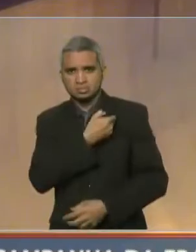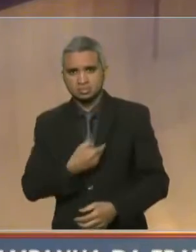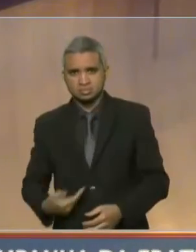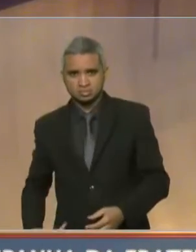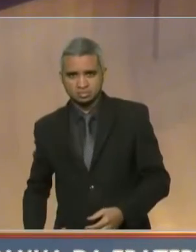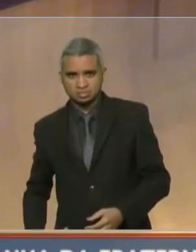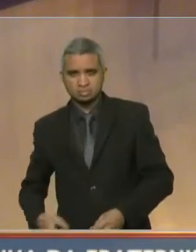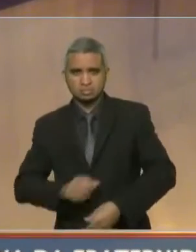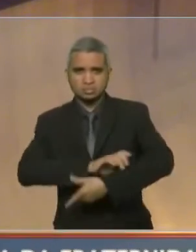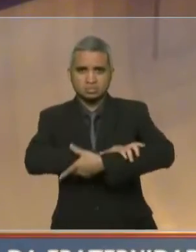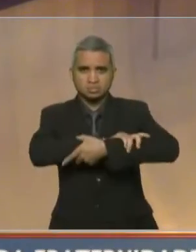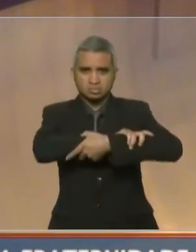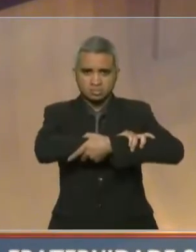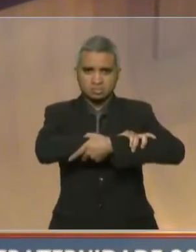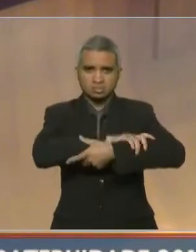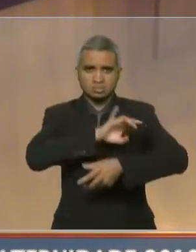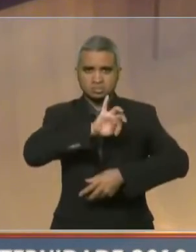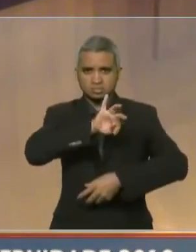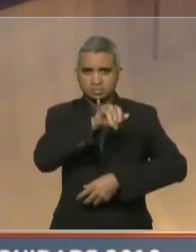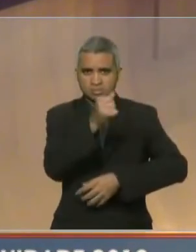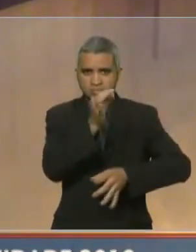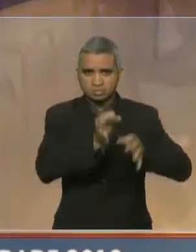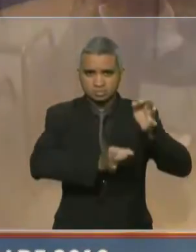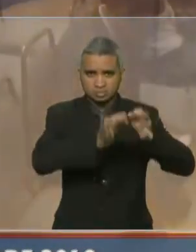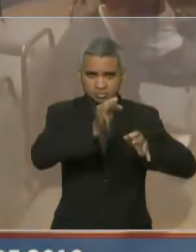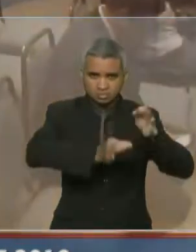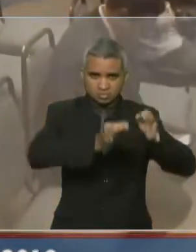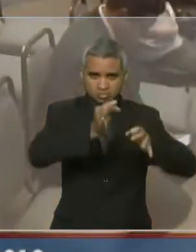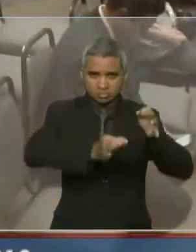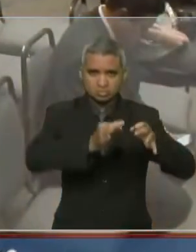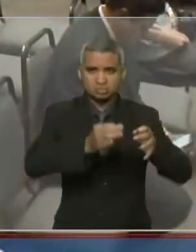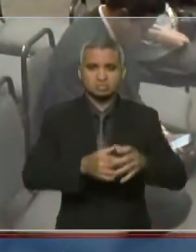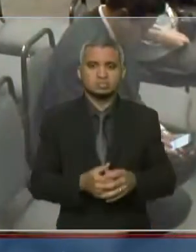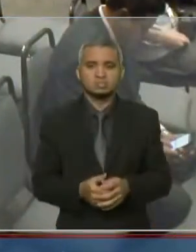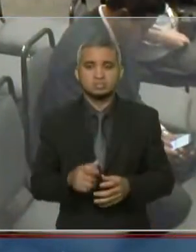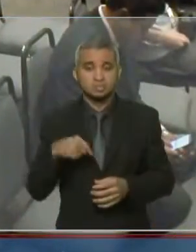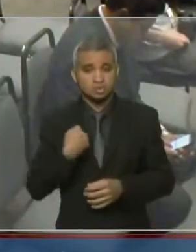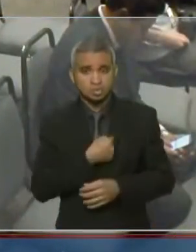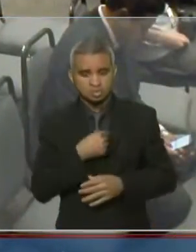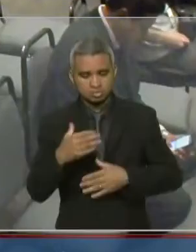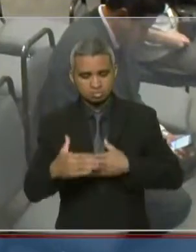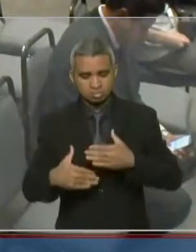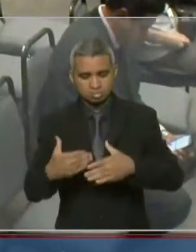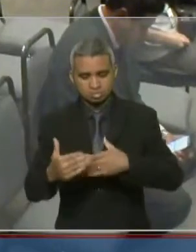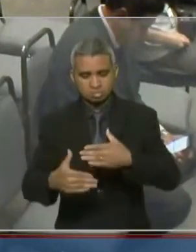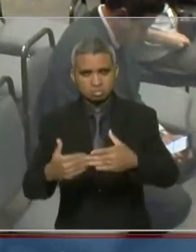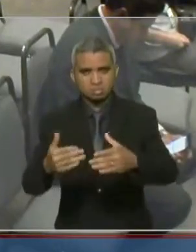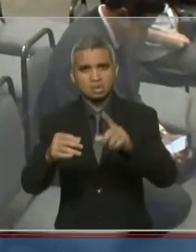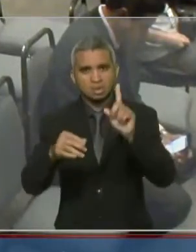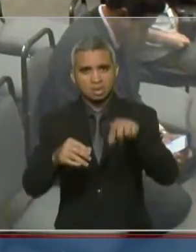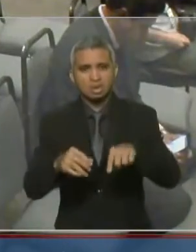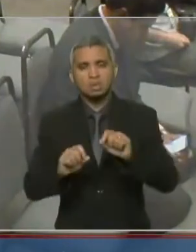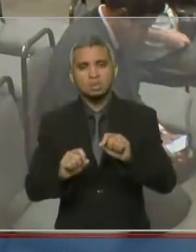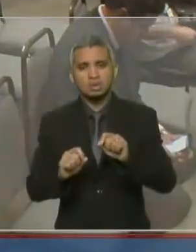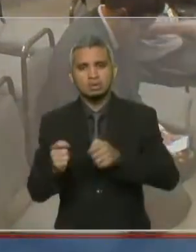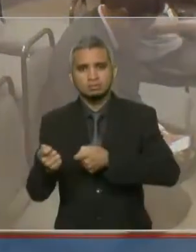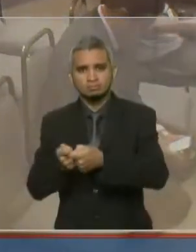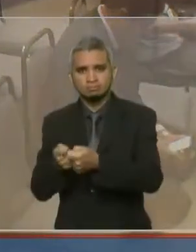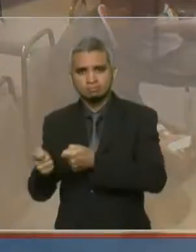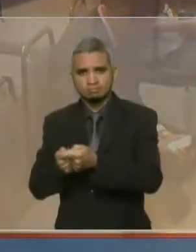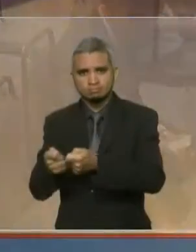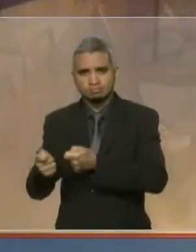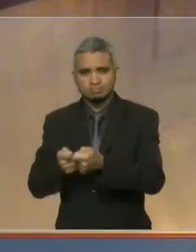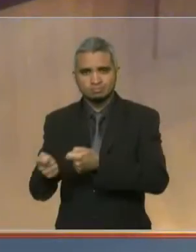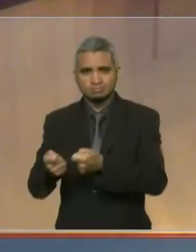civil, que o processo de elaboração das políticas públicas é baseado em negociação. Aqui como um